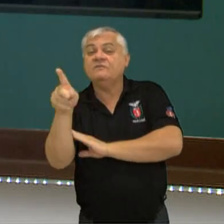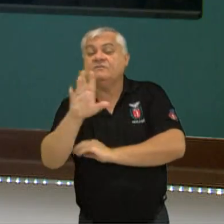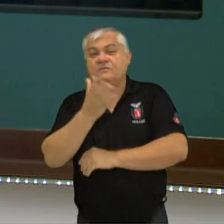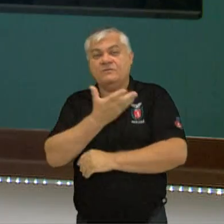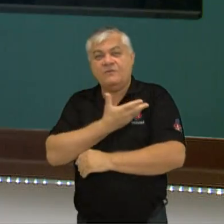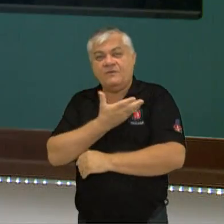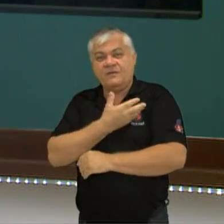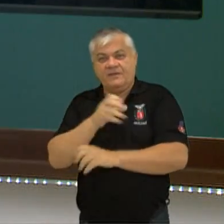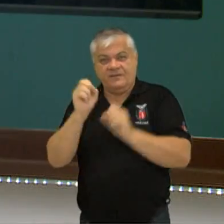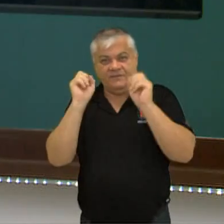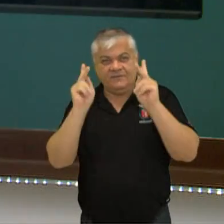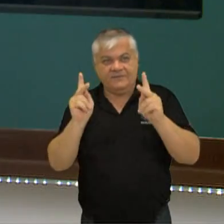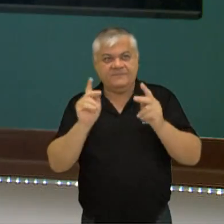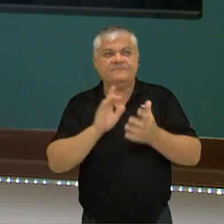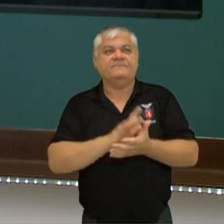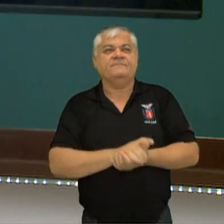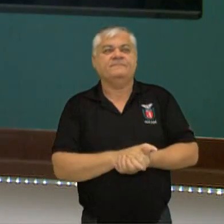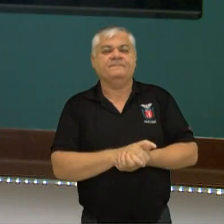Combinado?